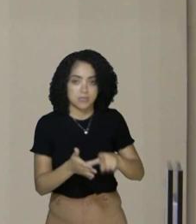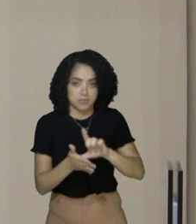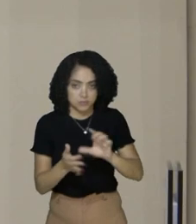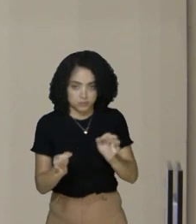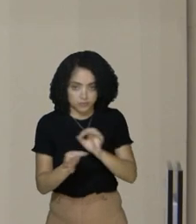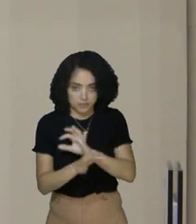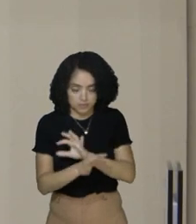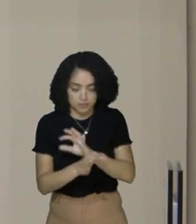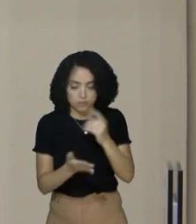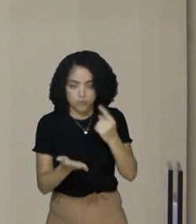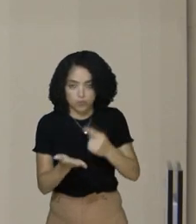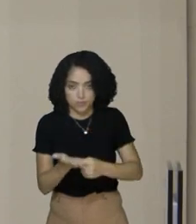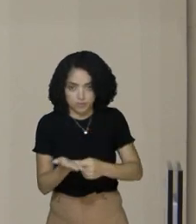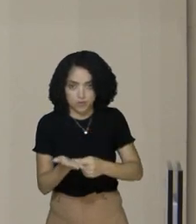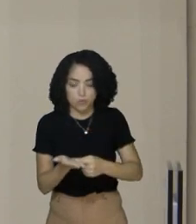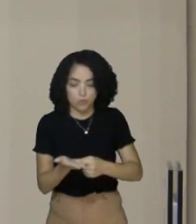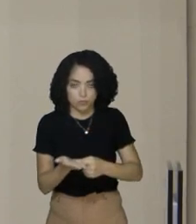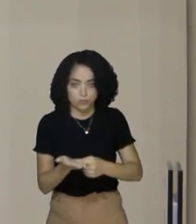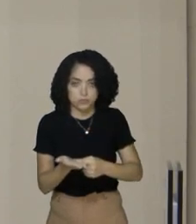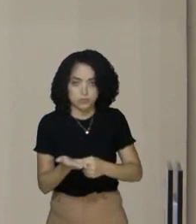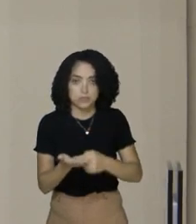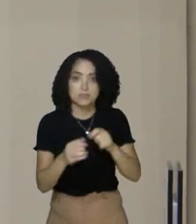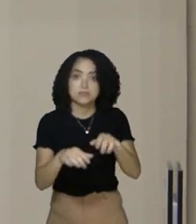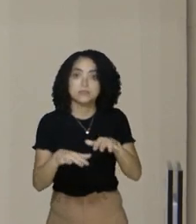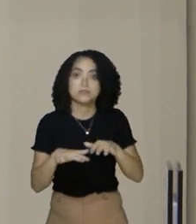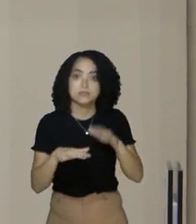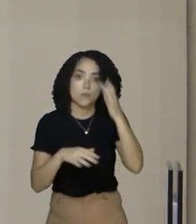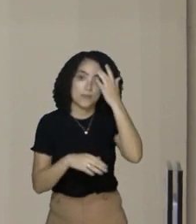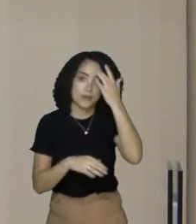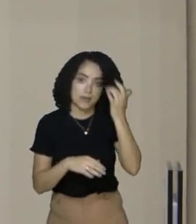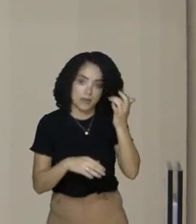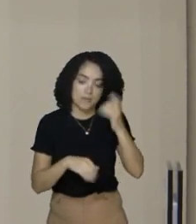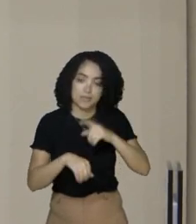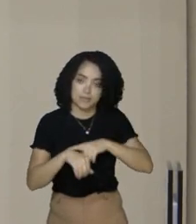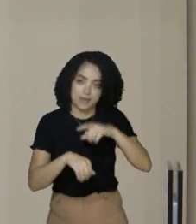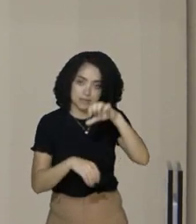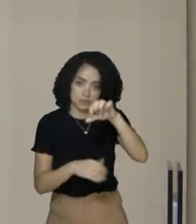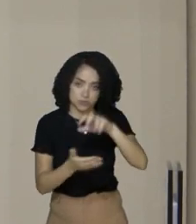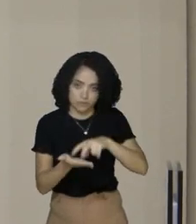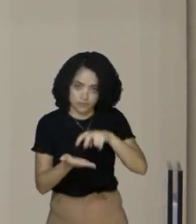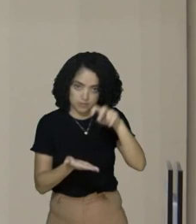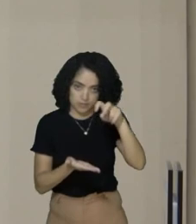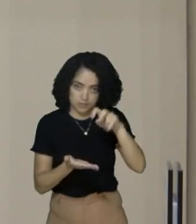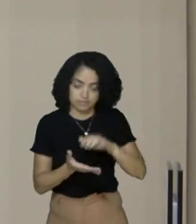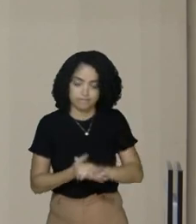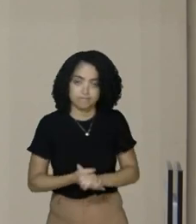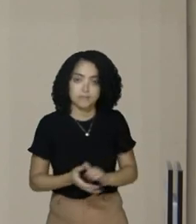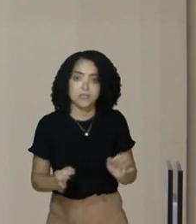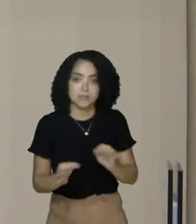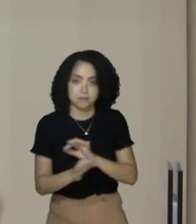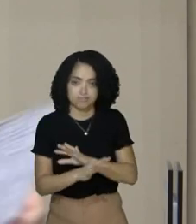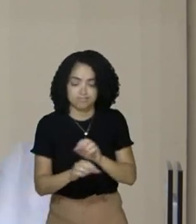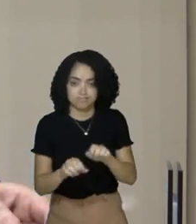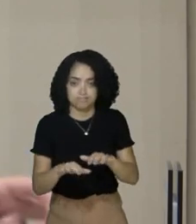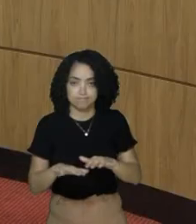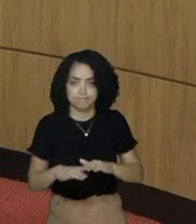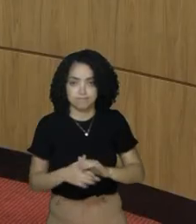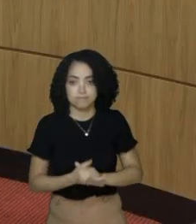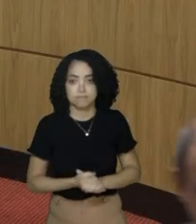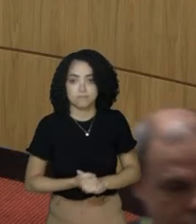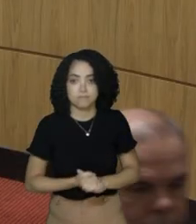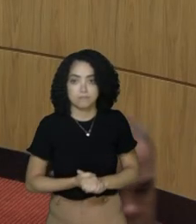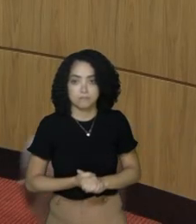sessão, convoca outra ordinária para amanhã às 9 horas da manhã. Está encerrada a presente sessão.